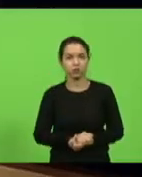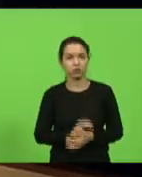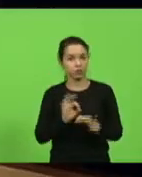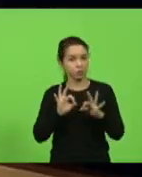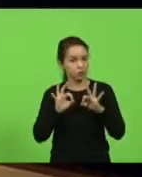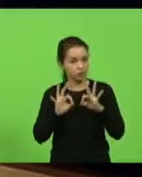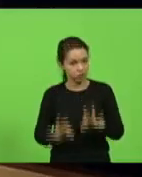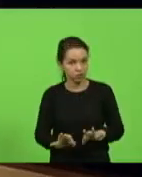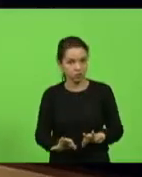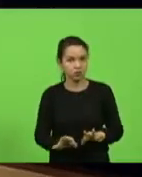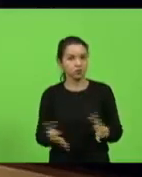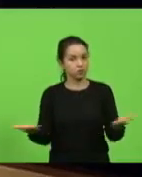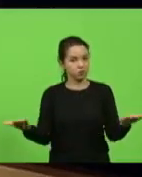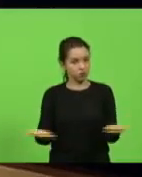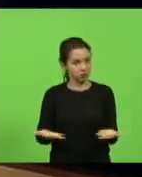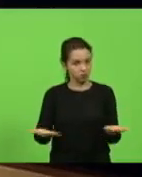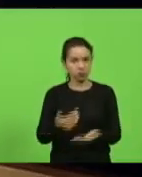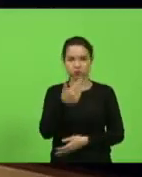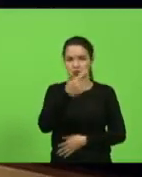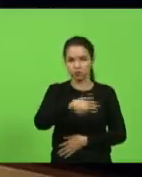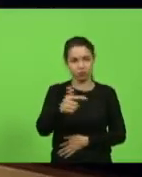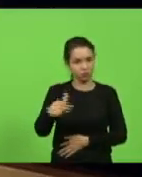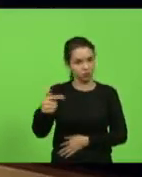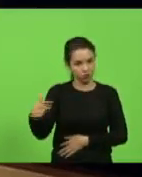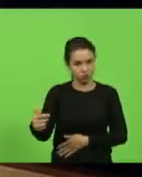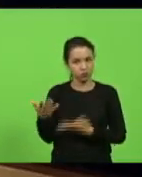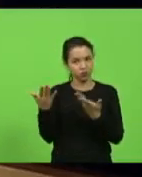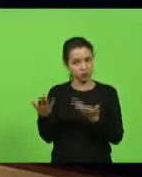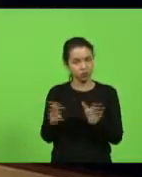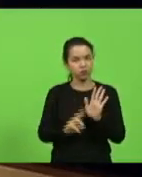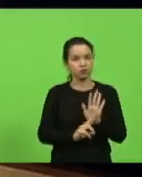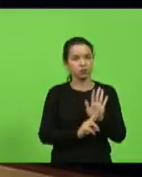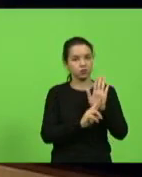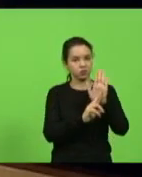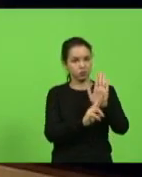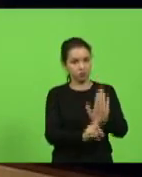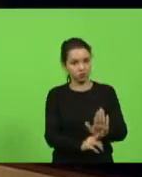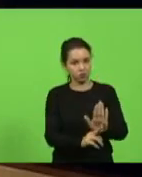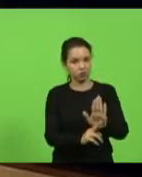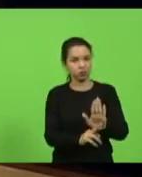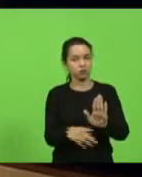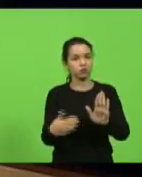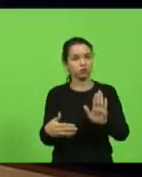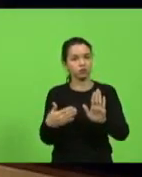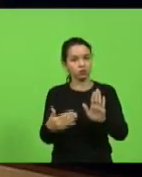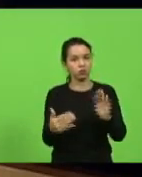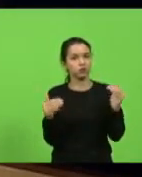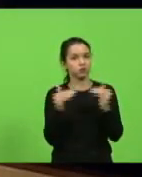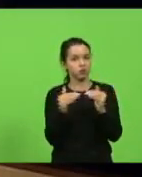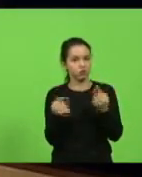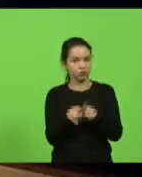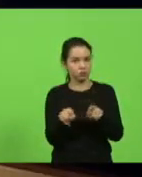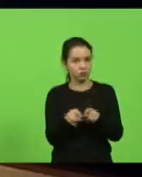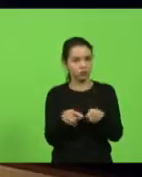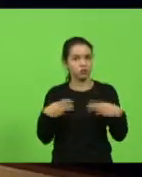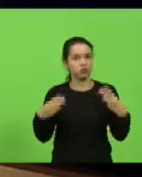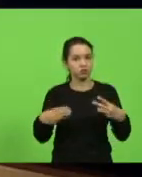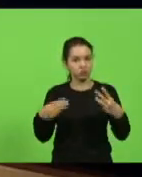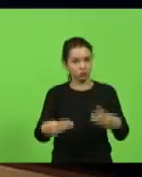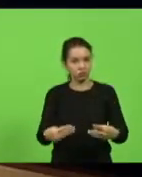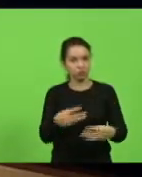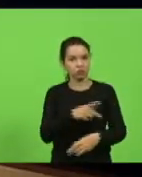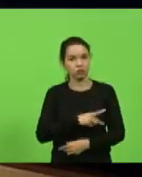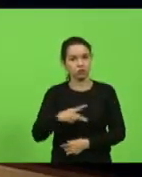no presente caso para o representado, sendo tal fato corroborado também pelo Ministério Público de Santa